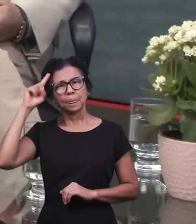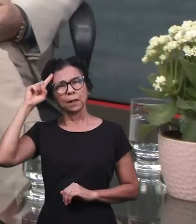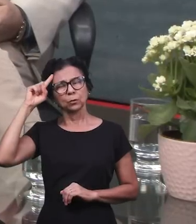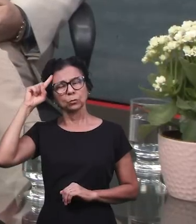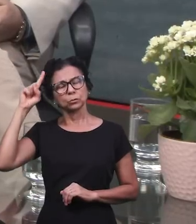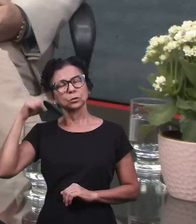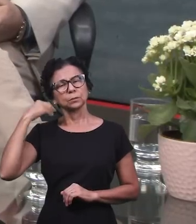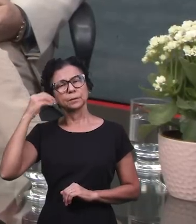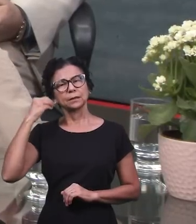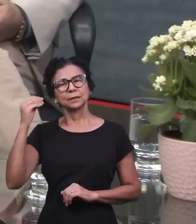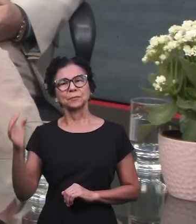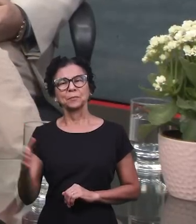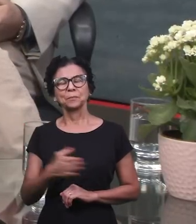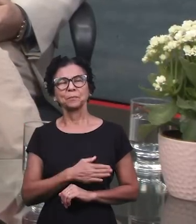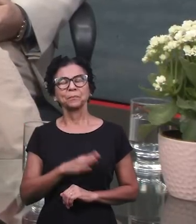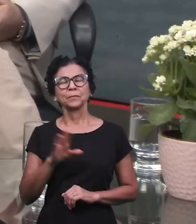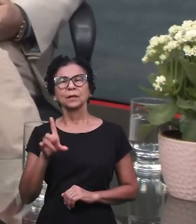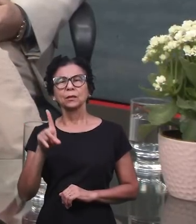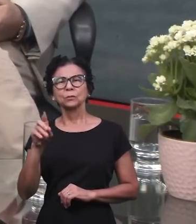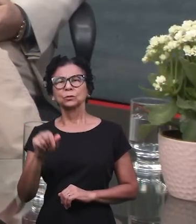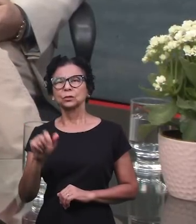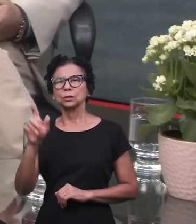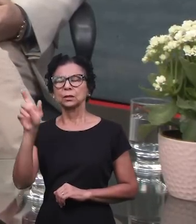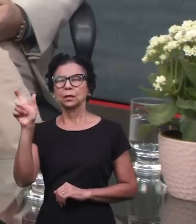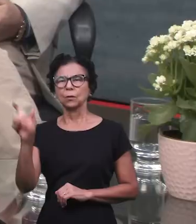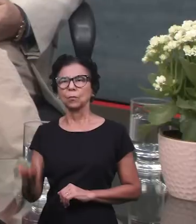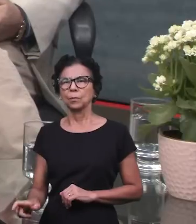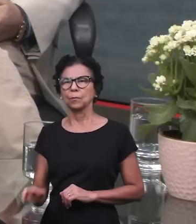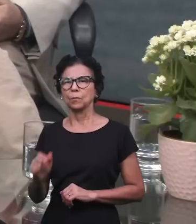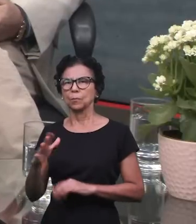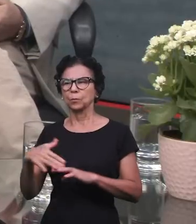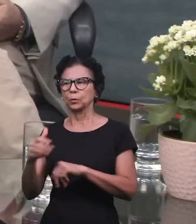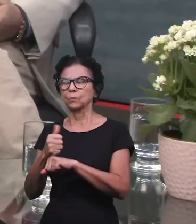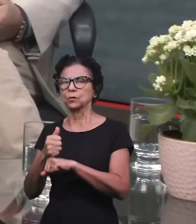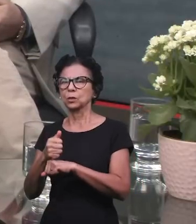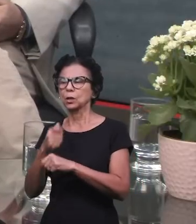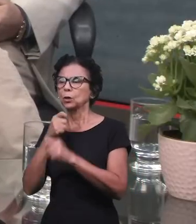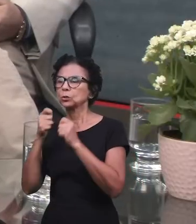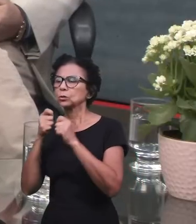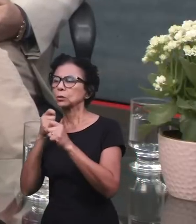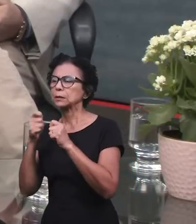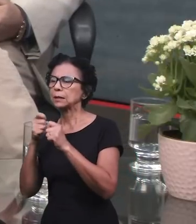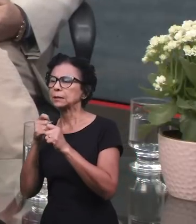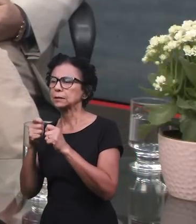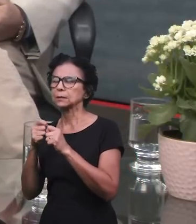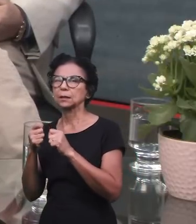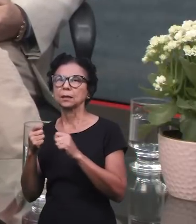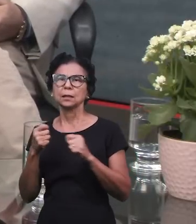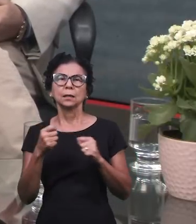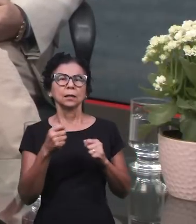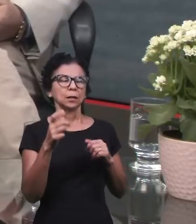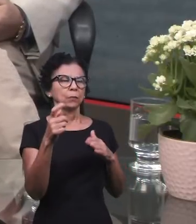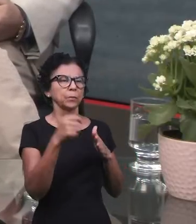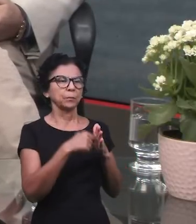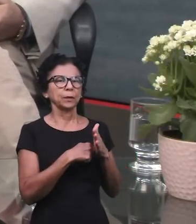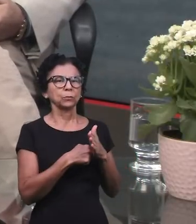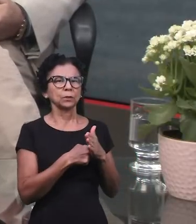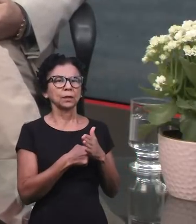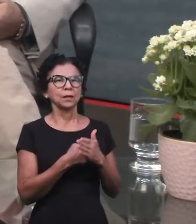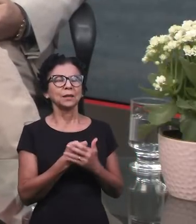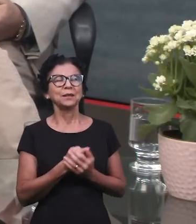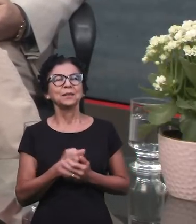uma jornalista me perguntou sobre isso, como é que é a formação do pastor, se também é em 4 anos. Eu falei assim, não, é 40,